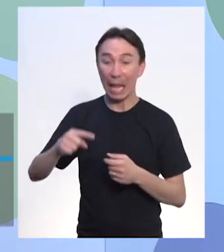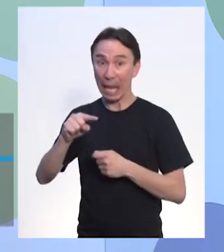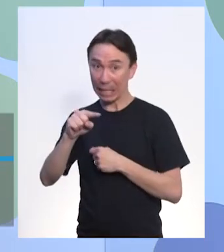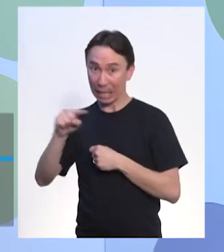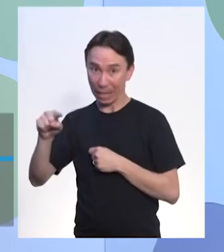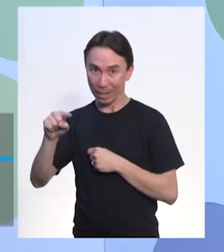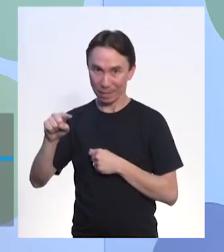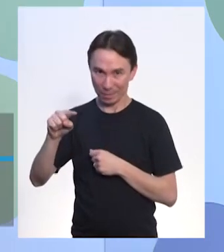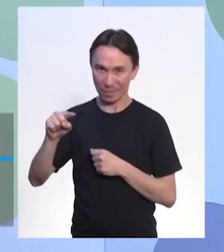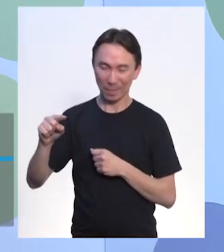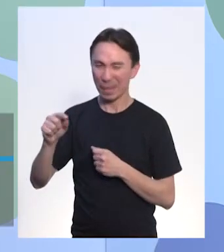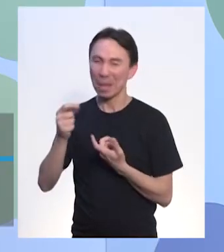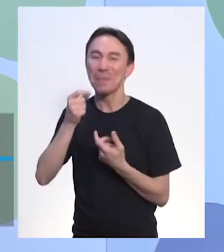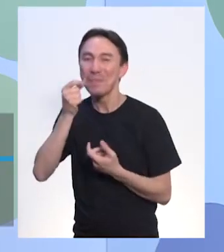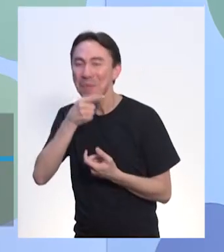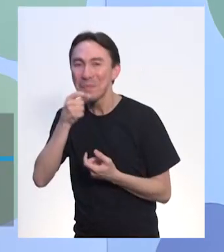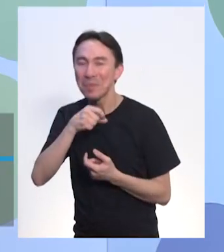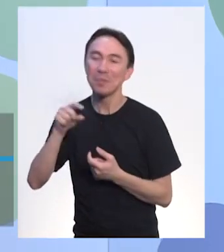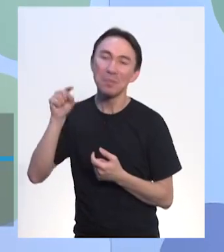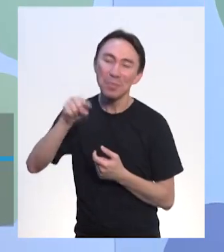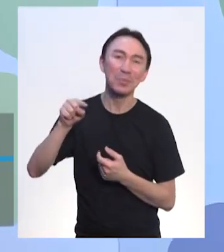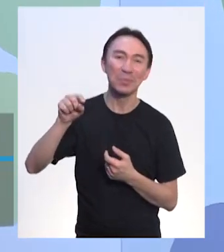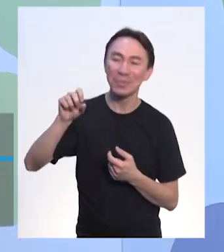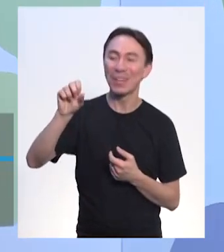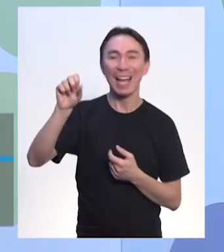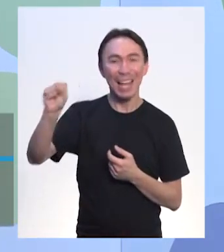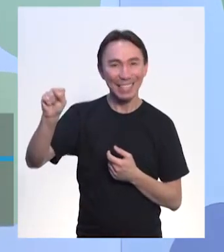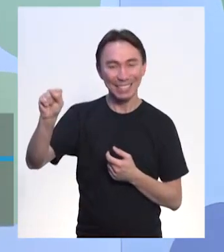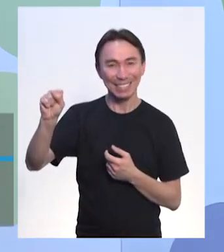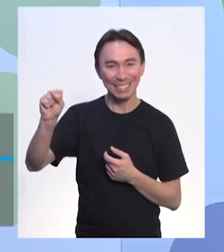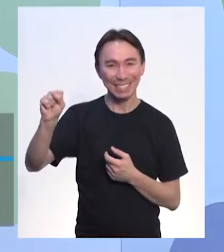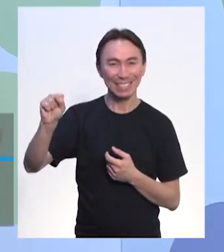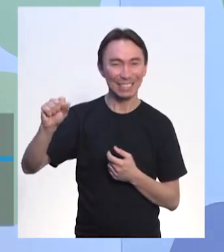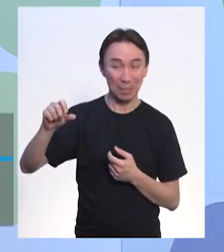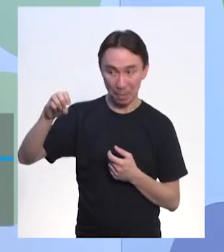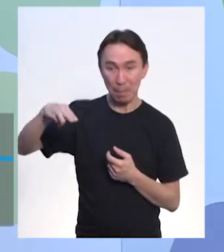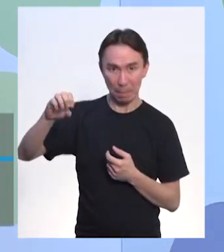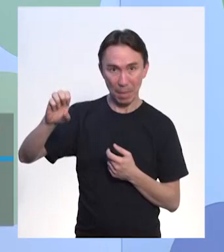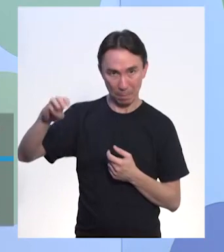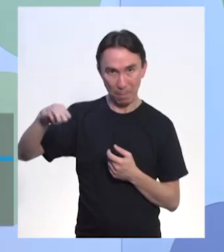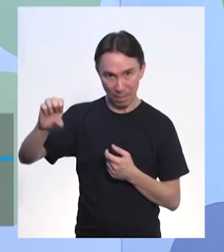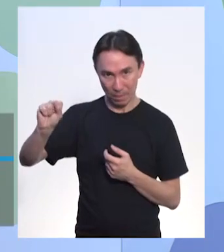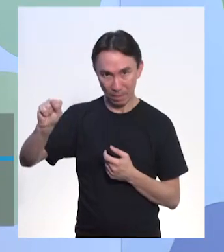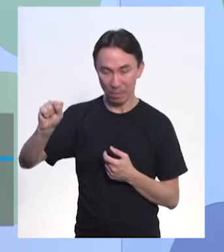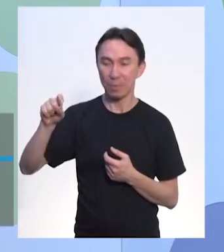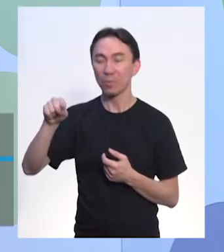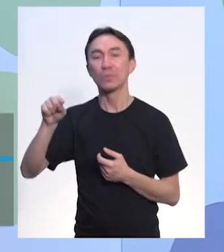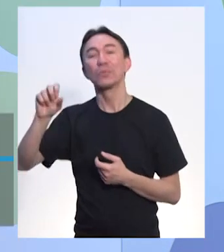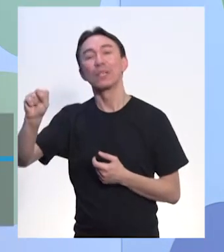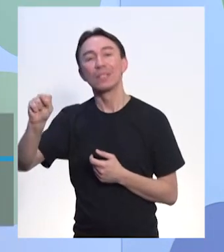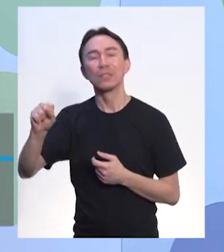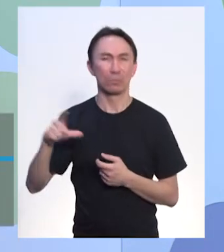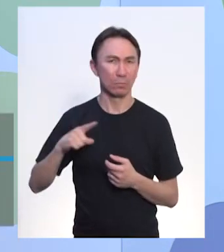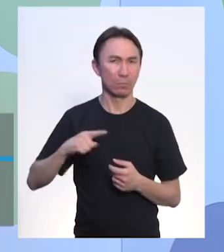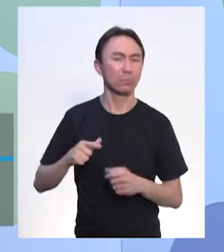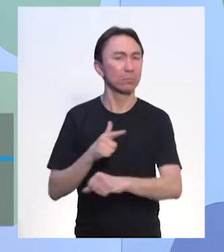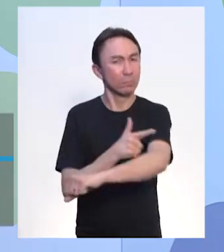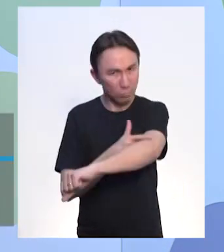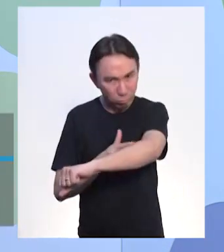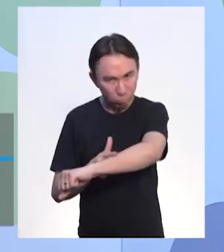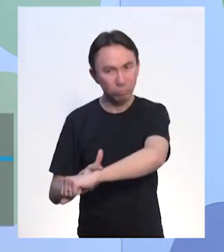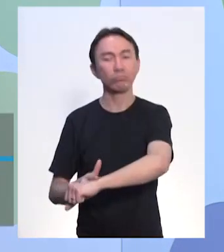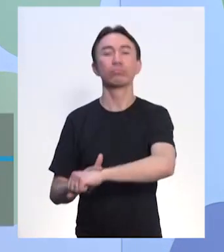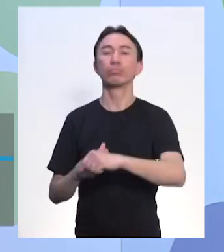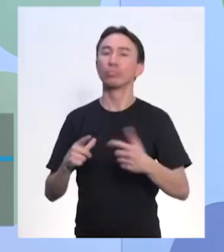_memes.s. E lá elas fazem alguns memes, todos muito respeitosos, né? A gente tem que sempre manter essa linha,